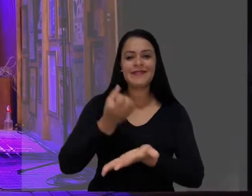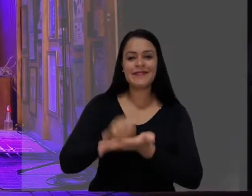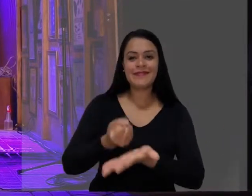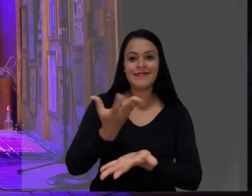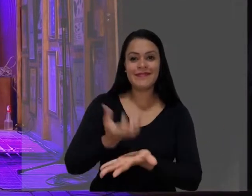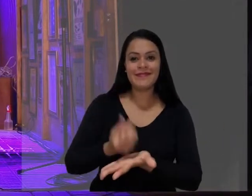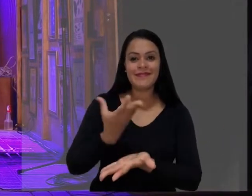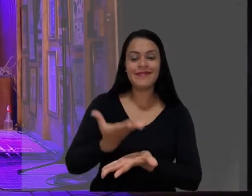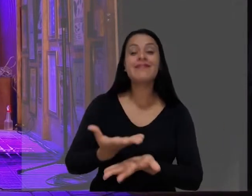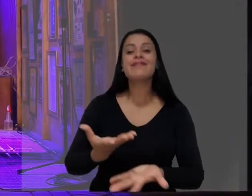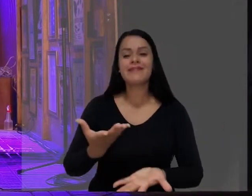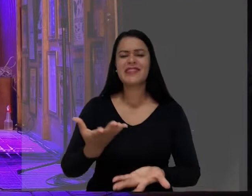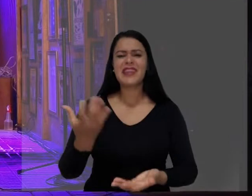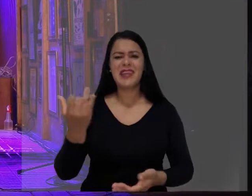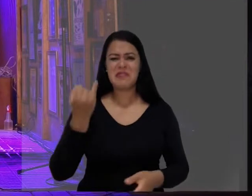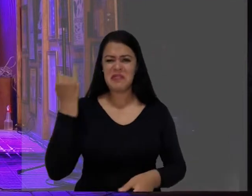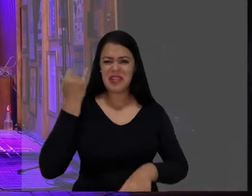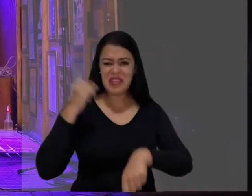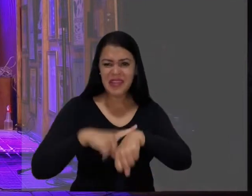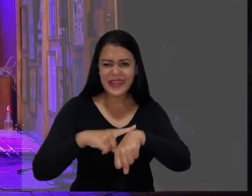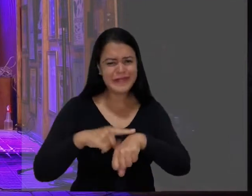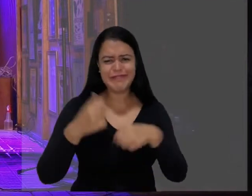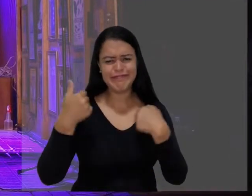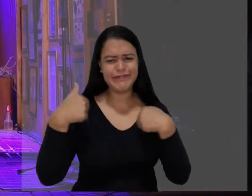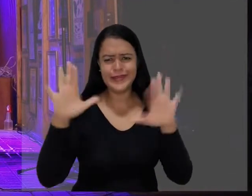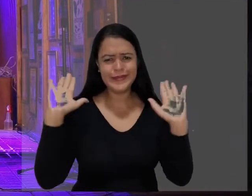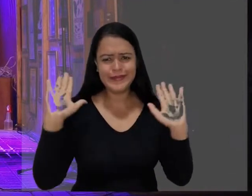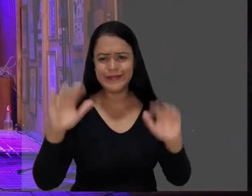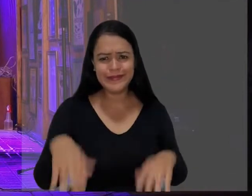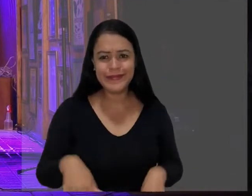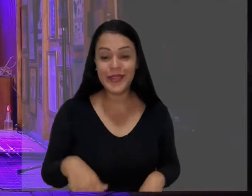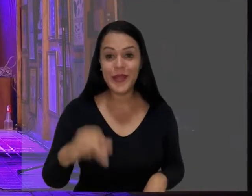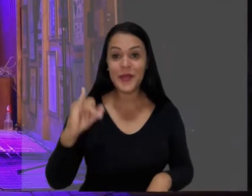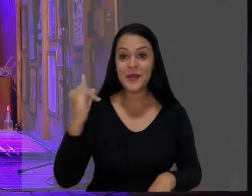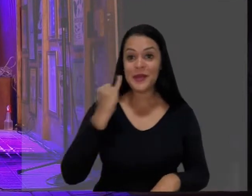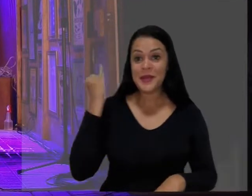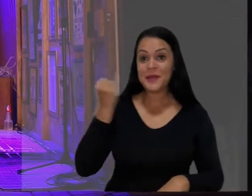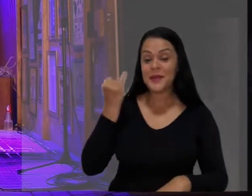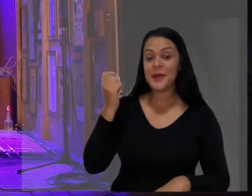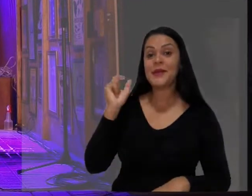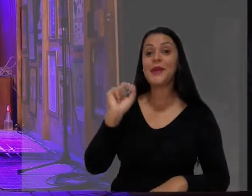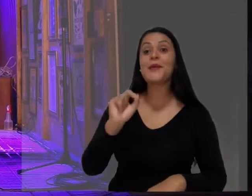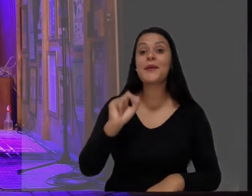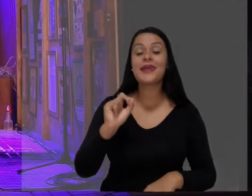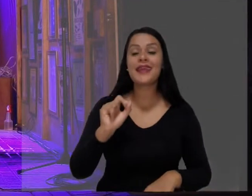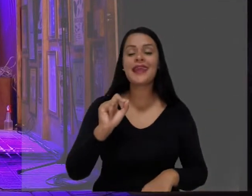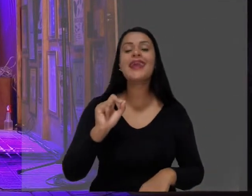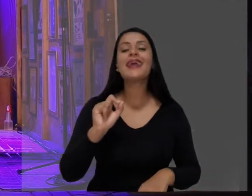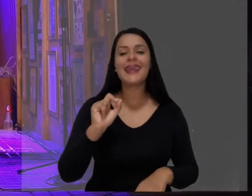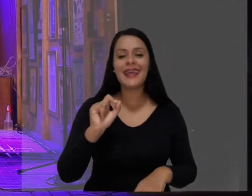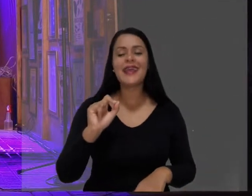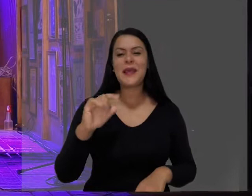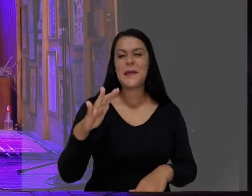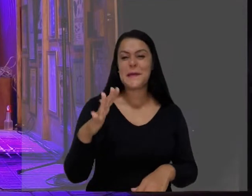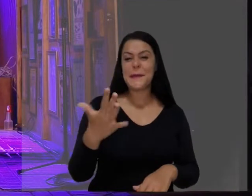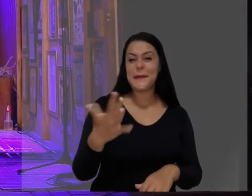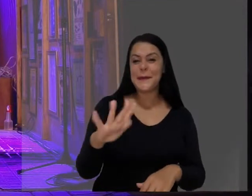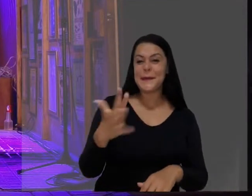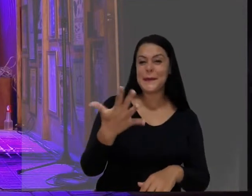E não importa muito que horas são. O que importa é que são mais ou